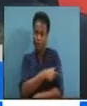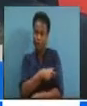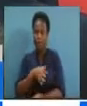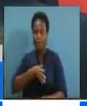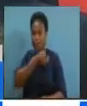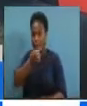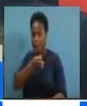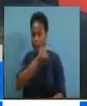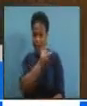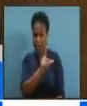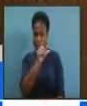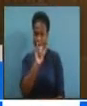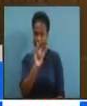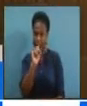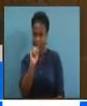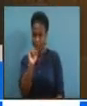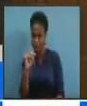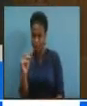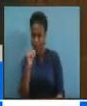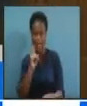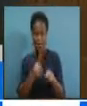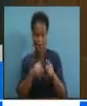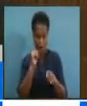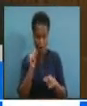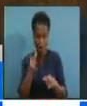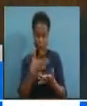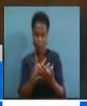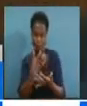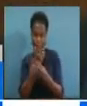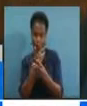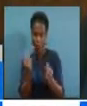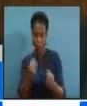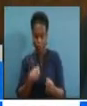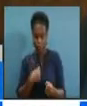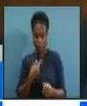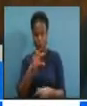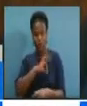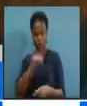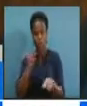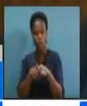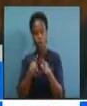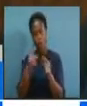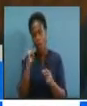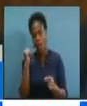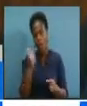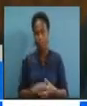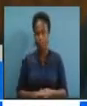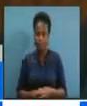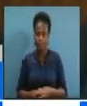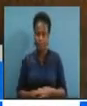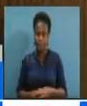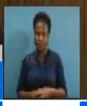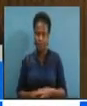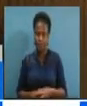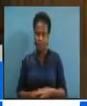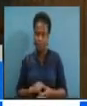dos familiares, Lígia Herbert realçou as qualidades pessoais e profissionais do irmão. Discreto,